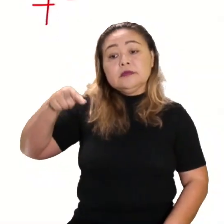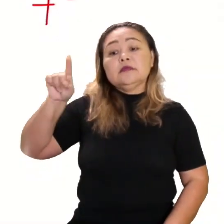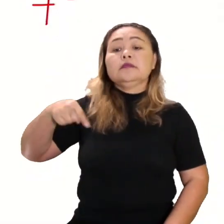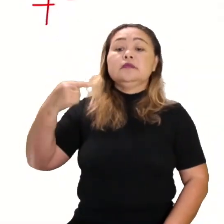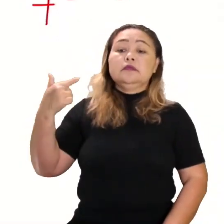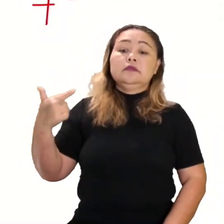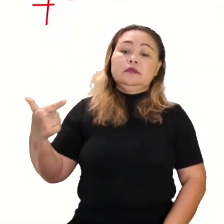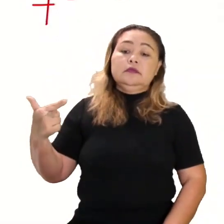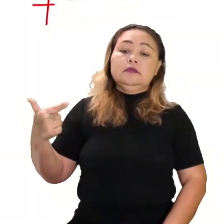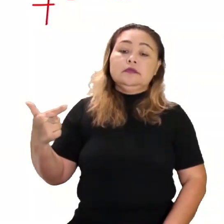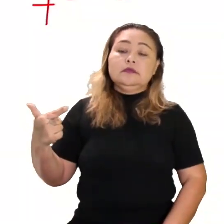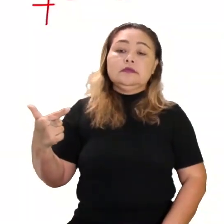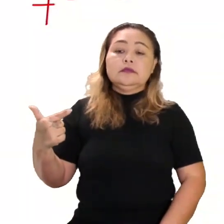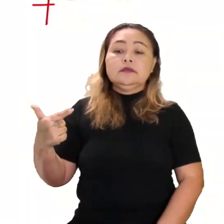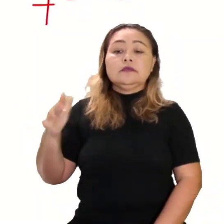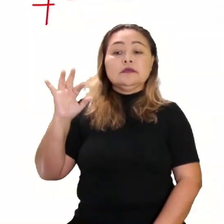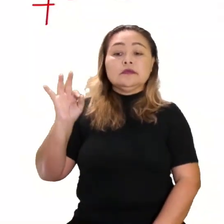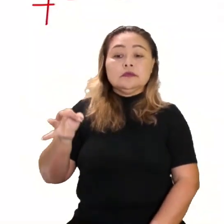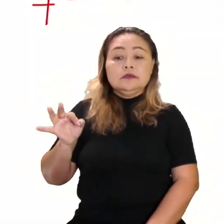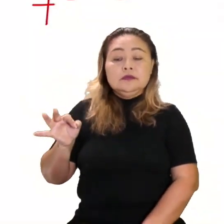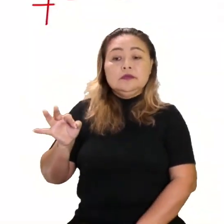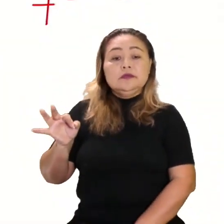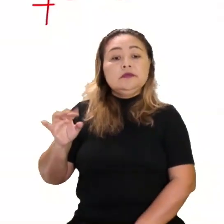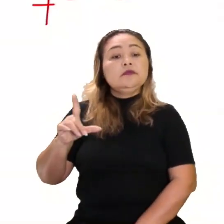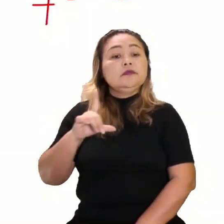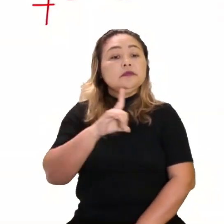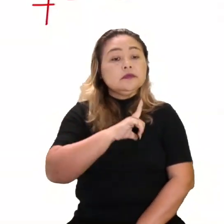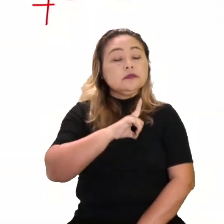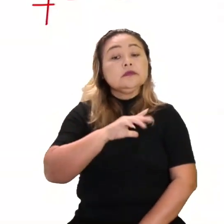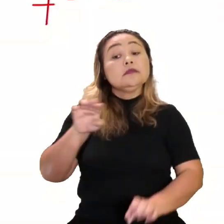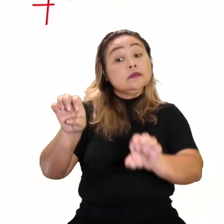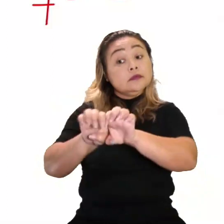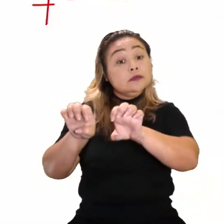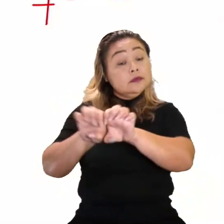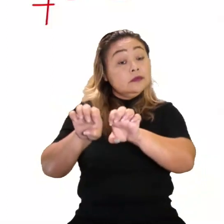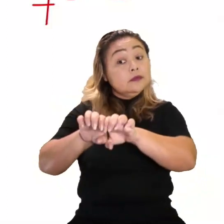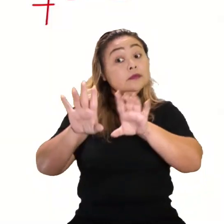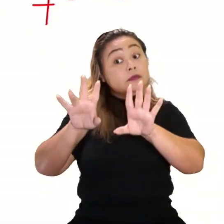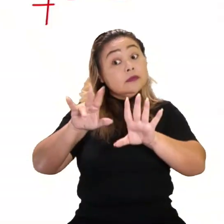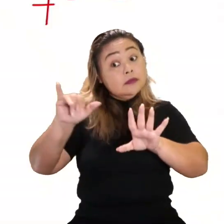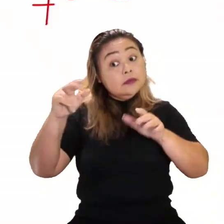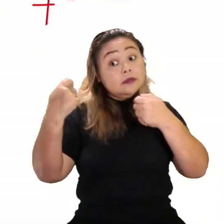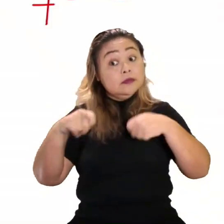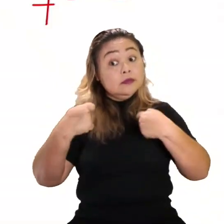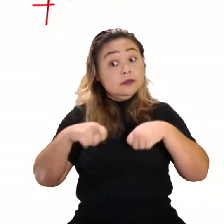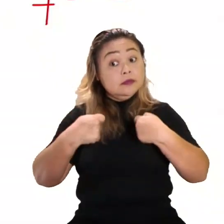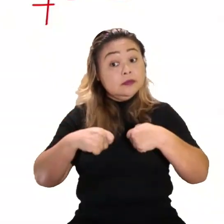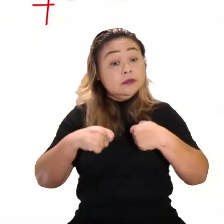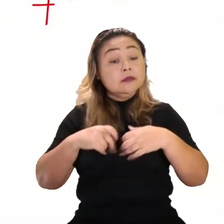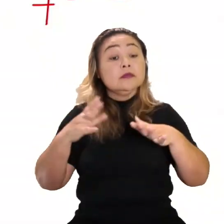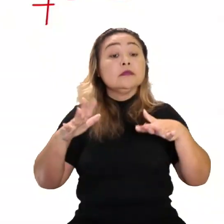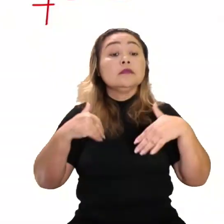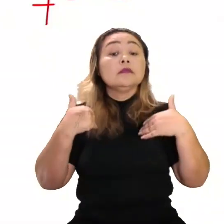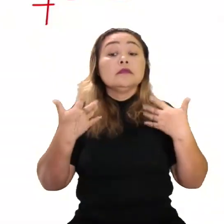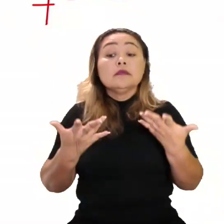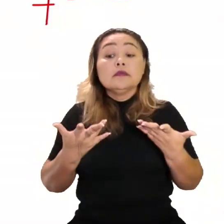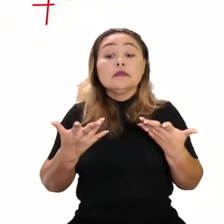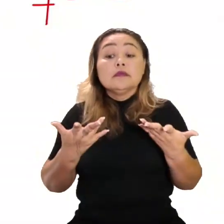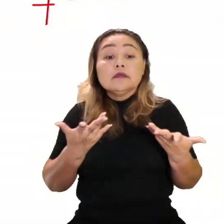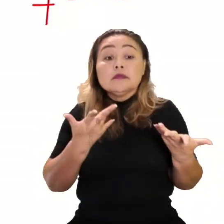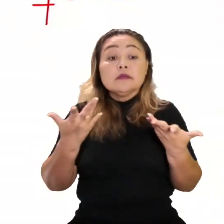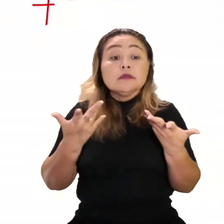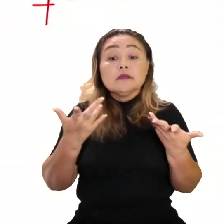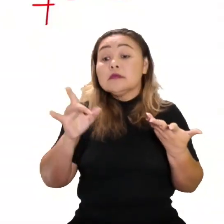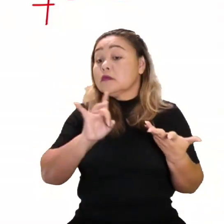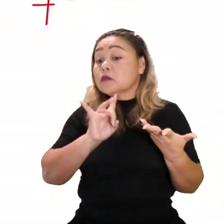é? 2. Certo? Certo. Temos a nossa equação, que a gente vai precisar dela, né? E aí, a gente vai precisar de quem?